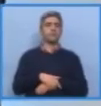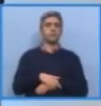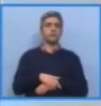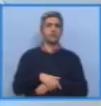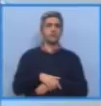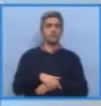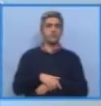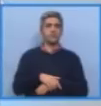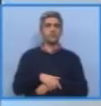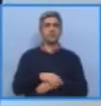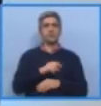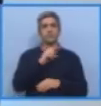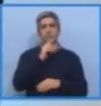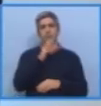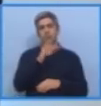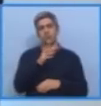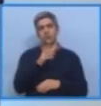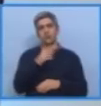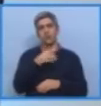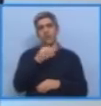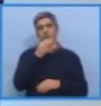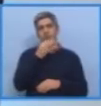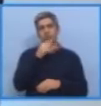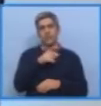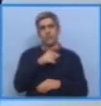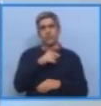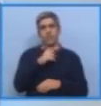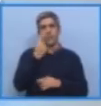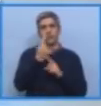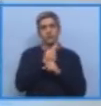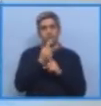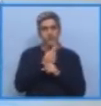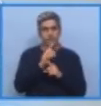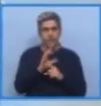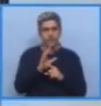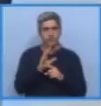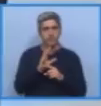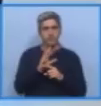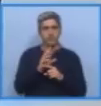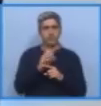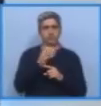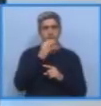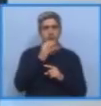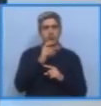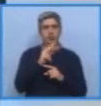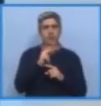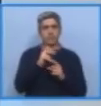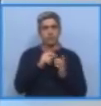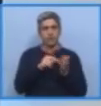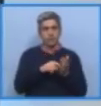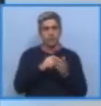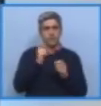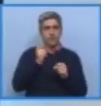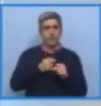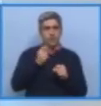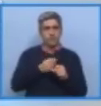que poderíamos dizer assim muito sinteticamente, que está a falar de uma coisa. Fala de cravos, fala de